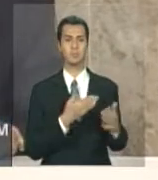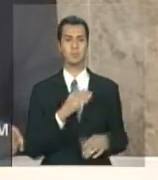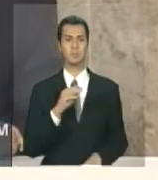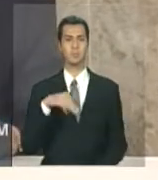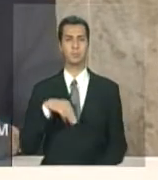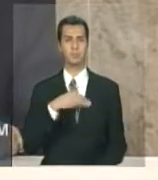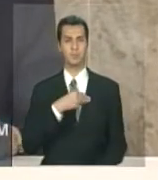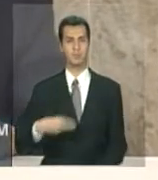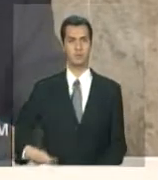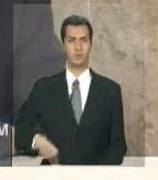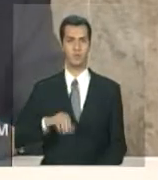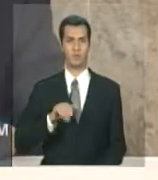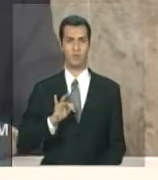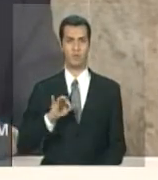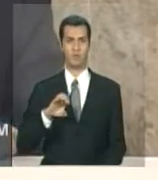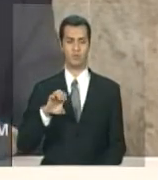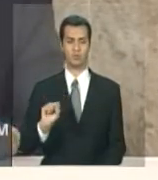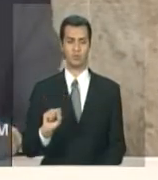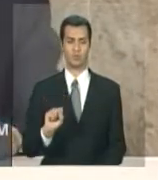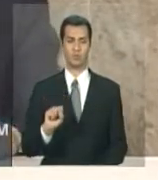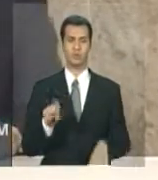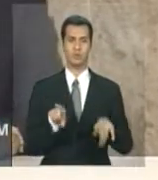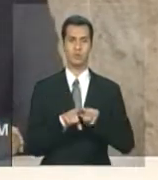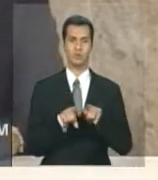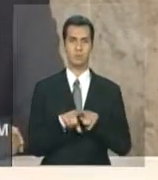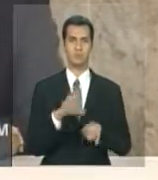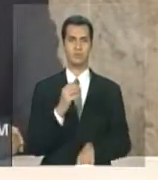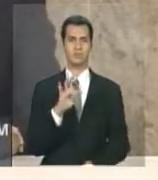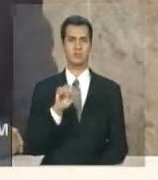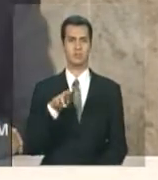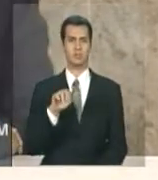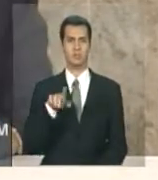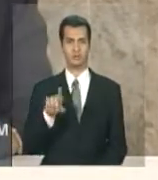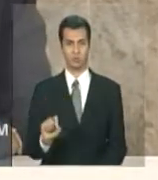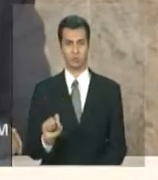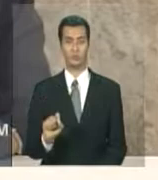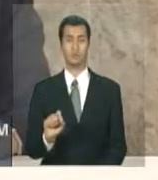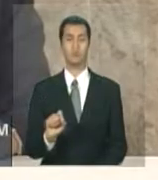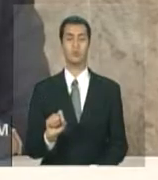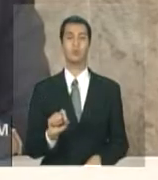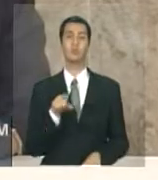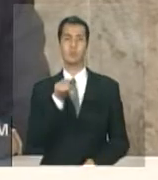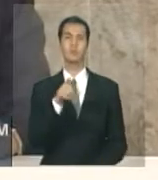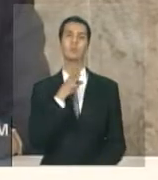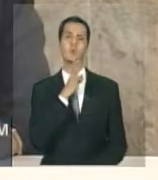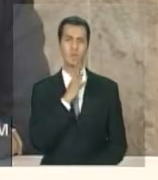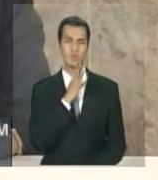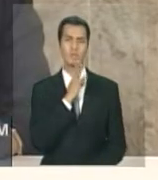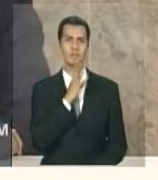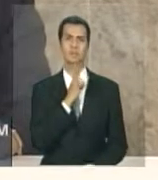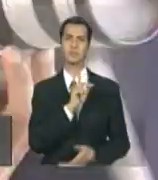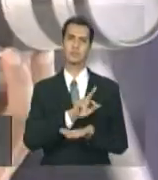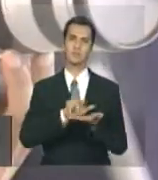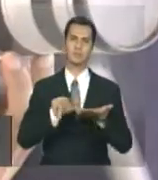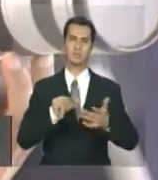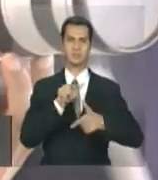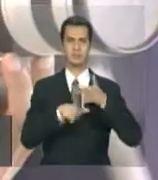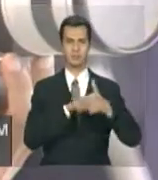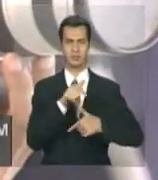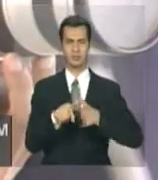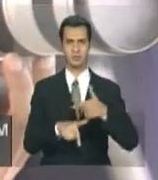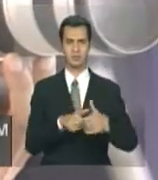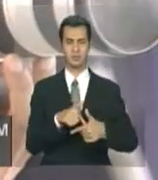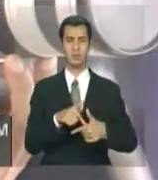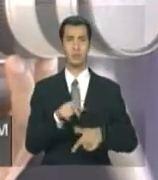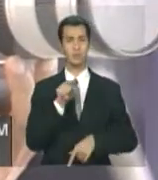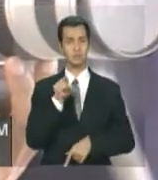e o Cristiano. Vocês já têm praticamente conhecimento das medidas. Eu acho